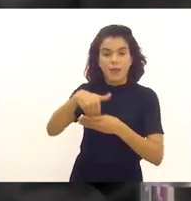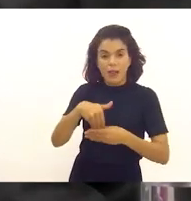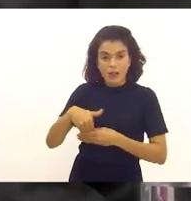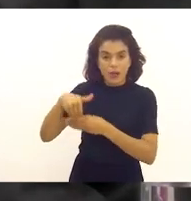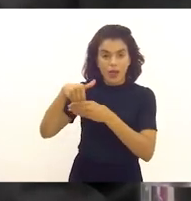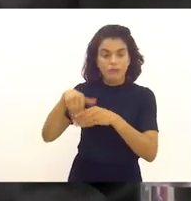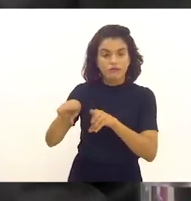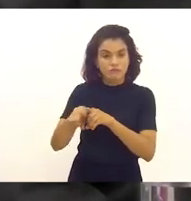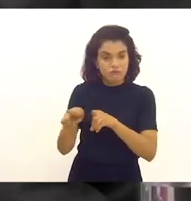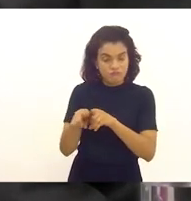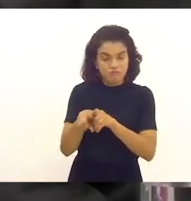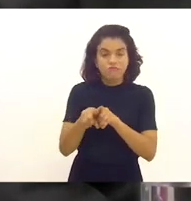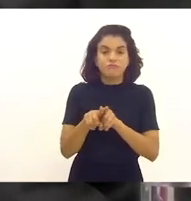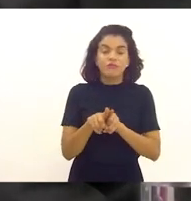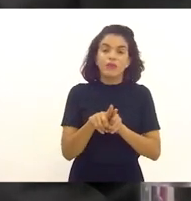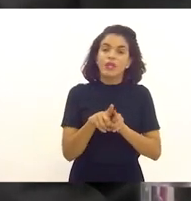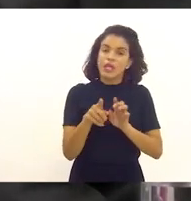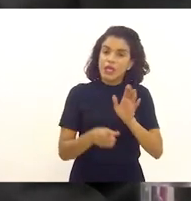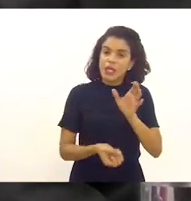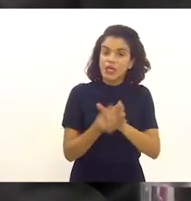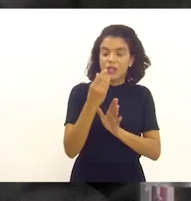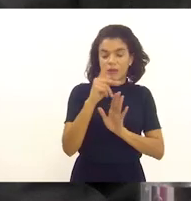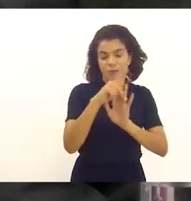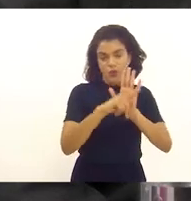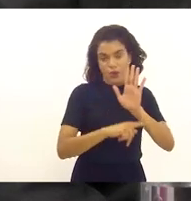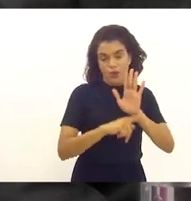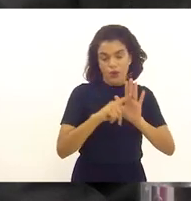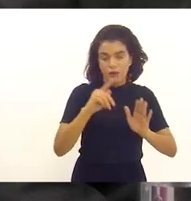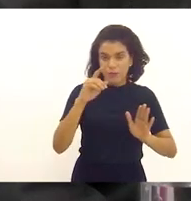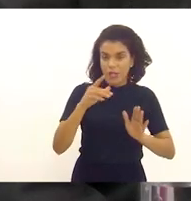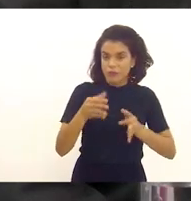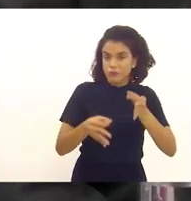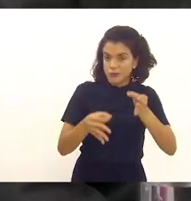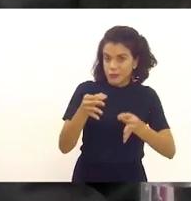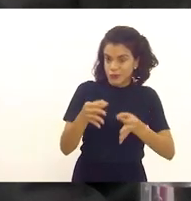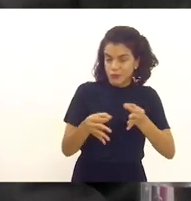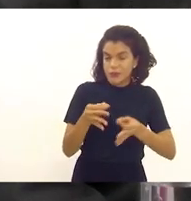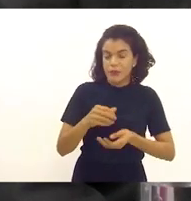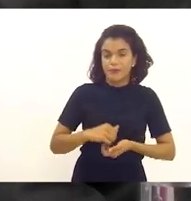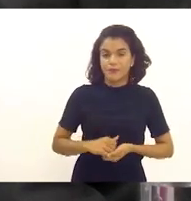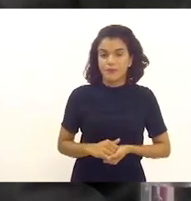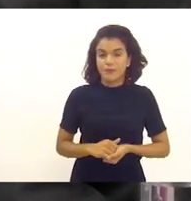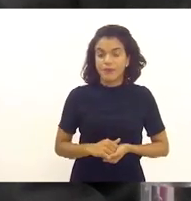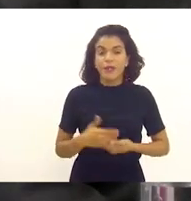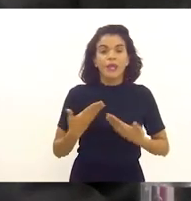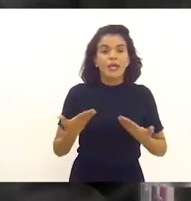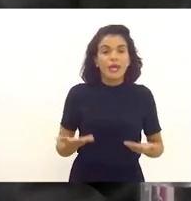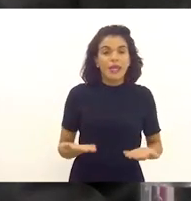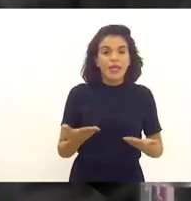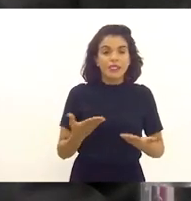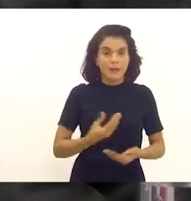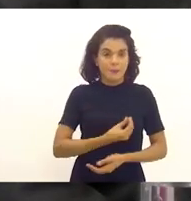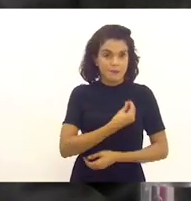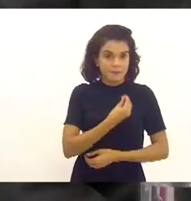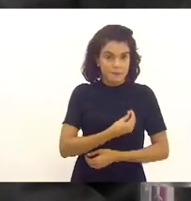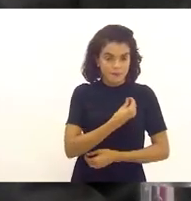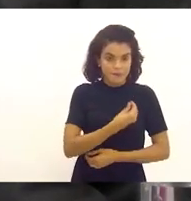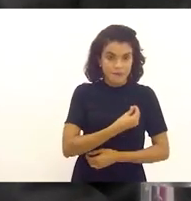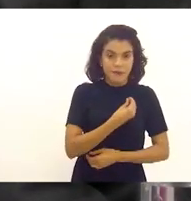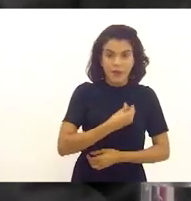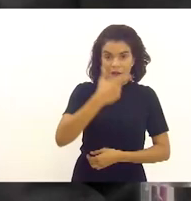o protocolo para julgamento e agora esse esse movimento digamos assim não só da participação